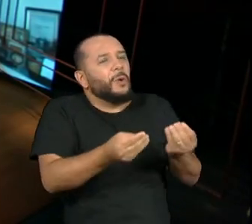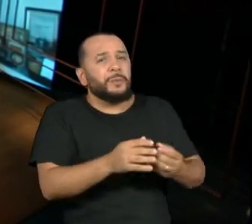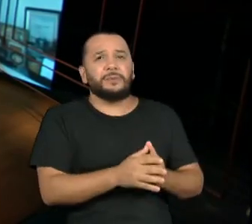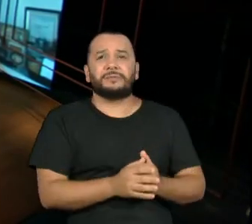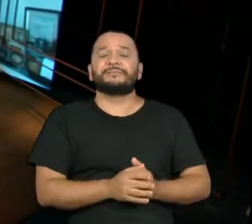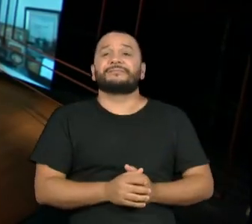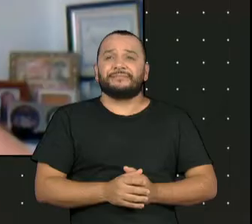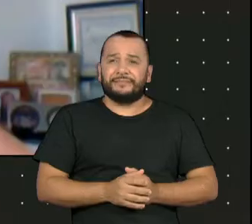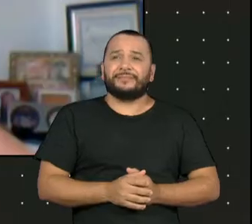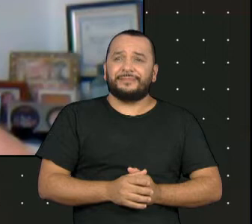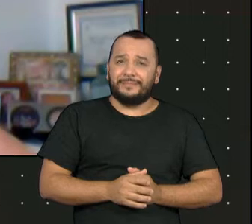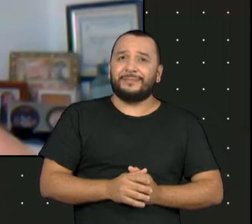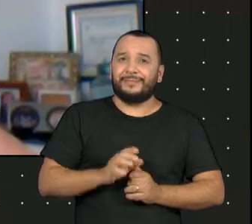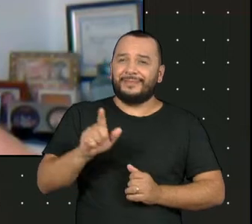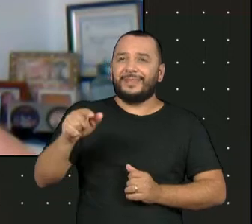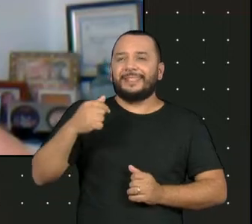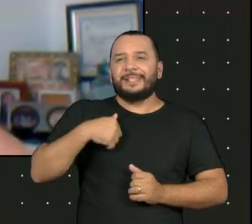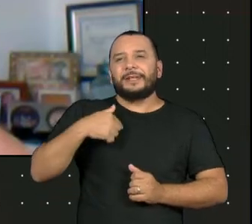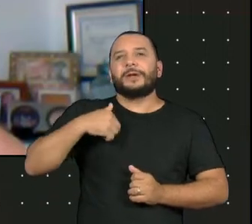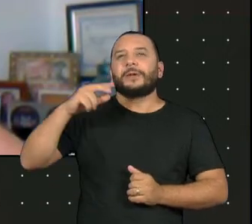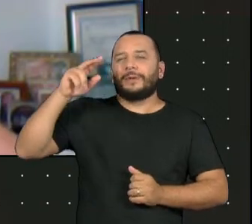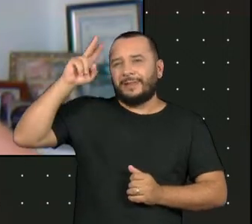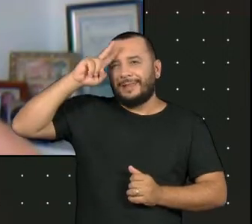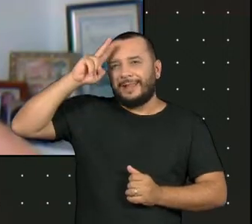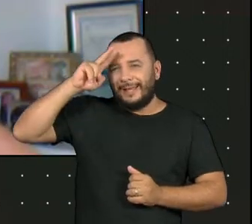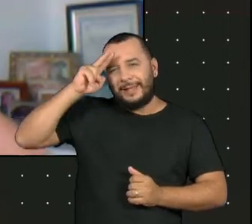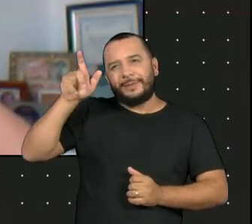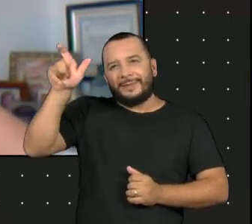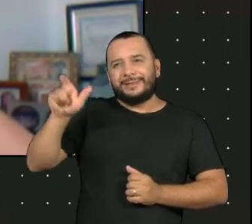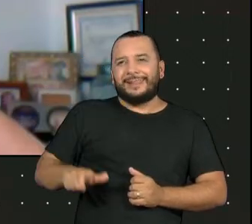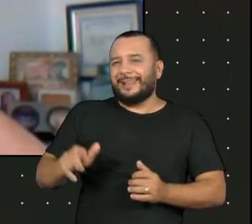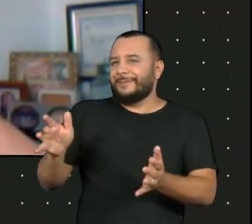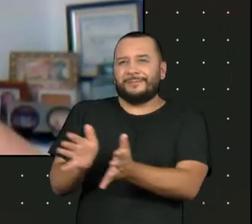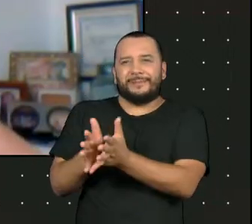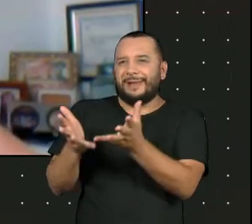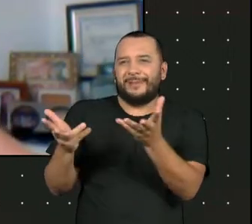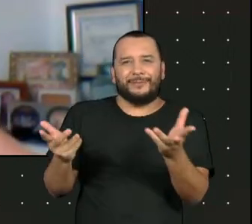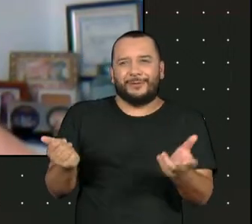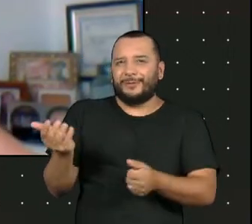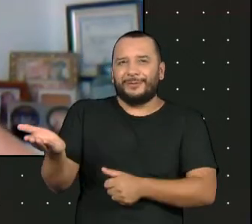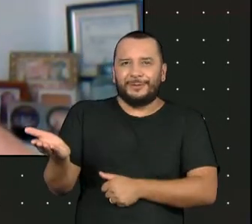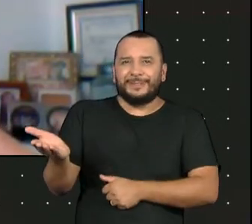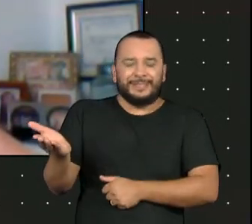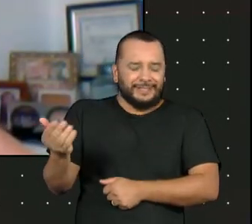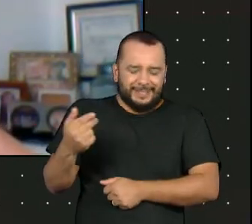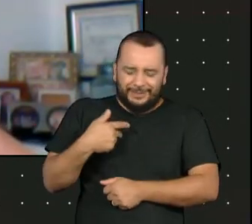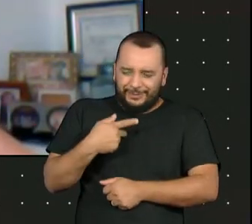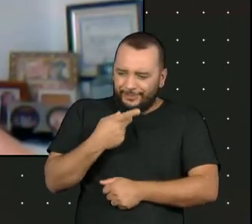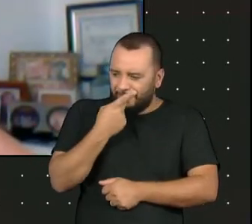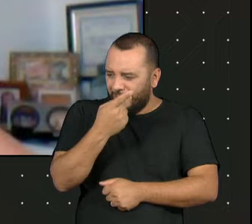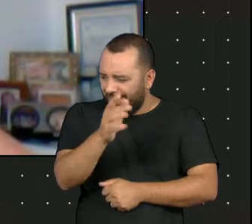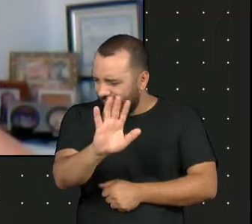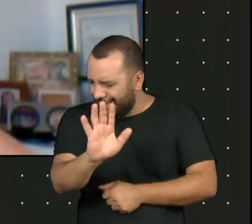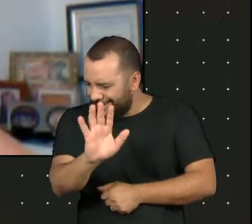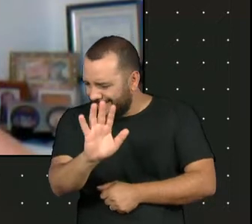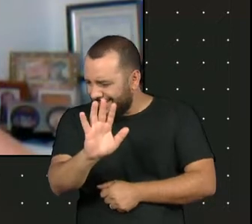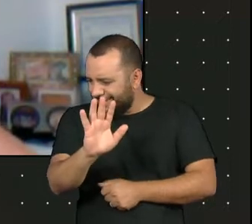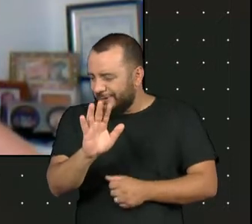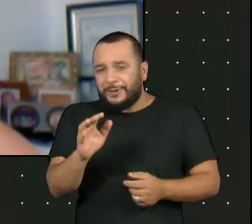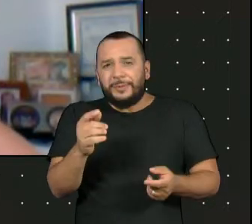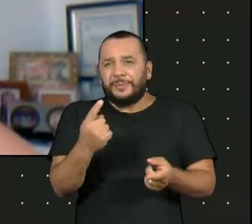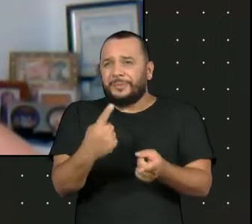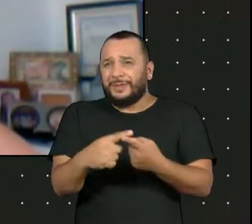Esse é um mestre maravilhoso. Eu não vou dizer isso que eu possa afugentar os